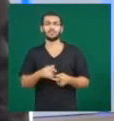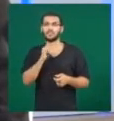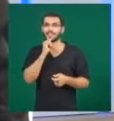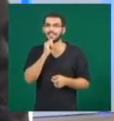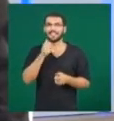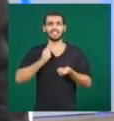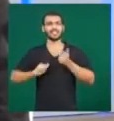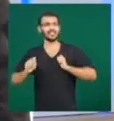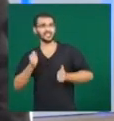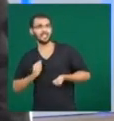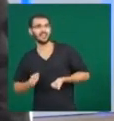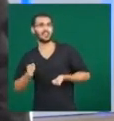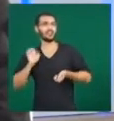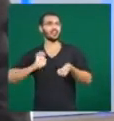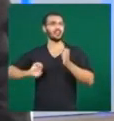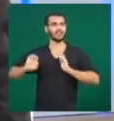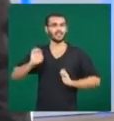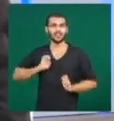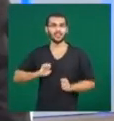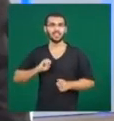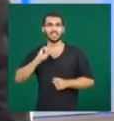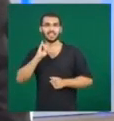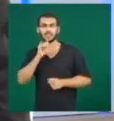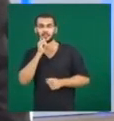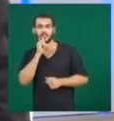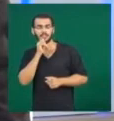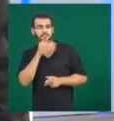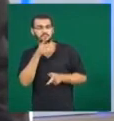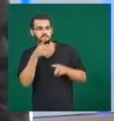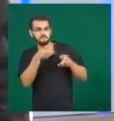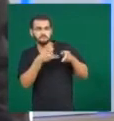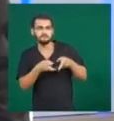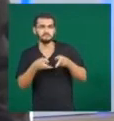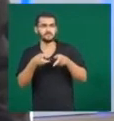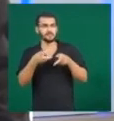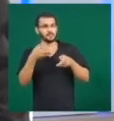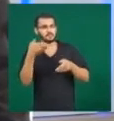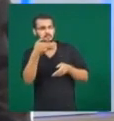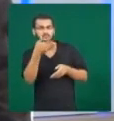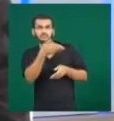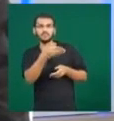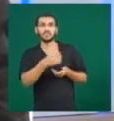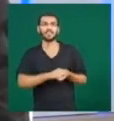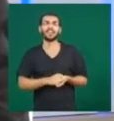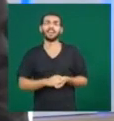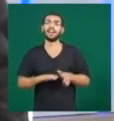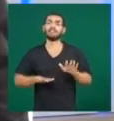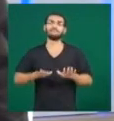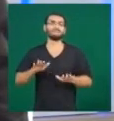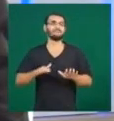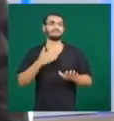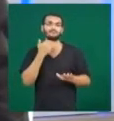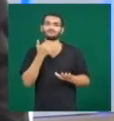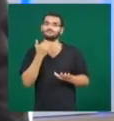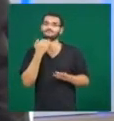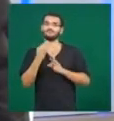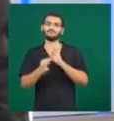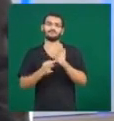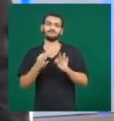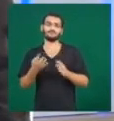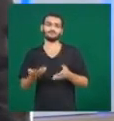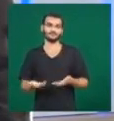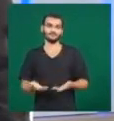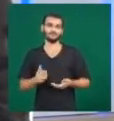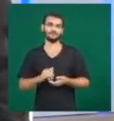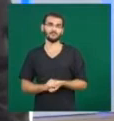ansiedade, sobre o estresse, se não dermos atenção devida a isso, provavelmente nosso tratamento vai falhar. Uhum. Então